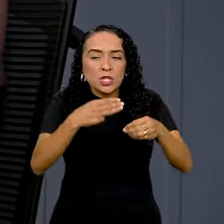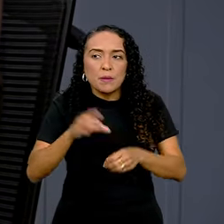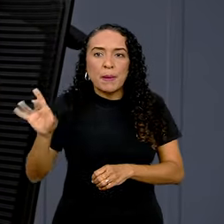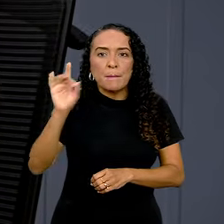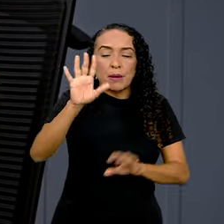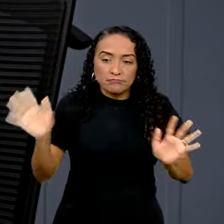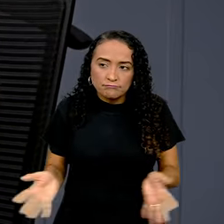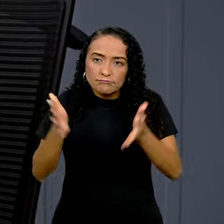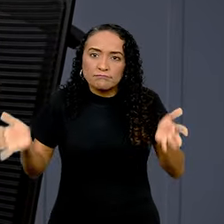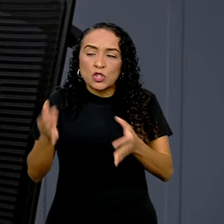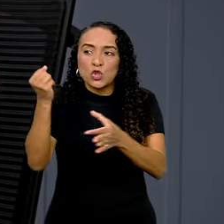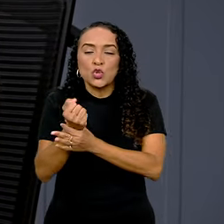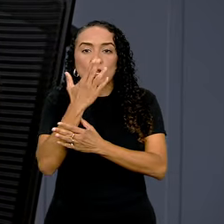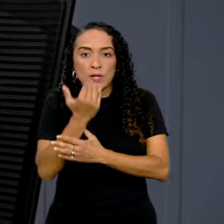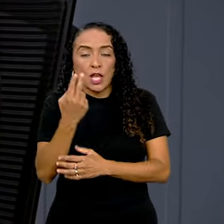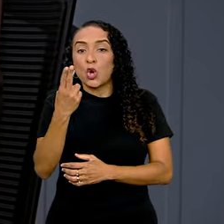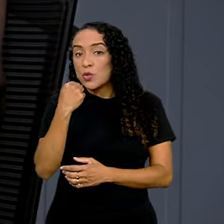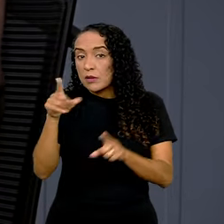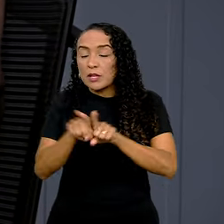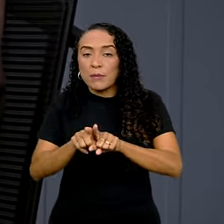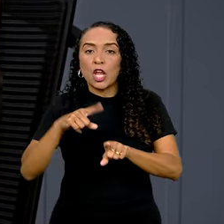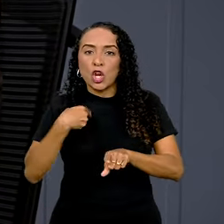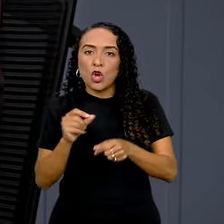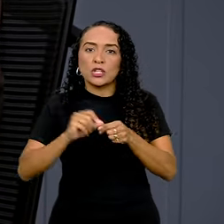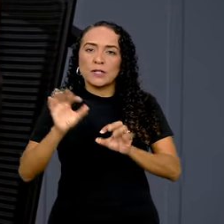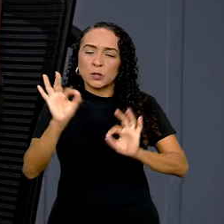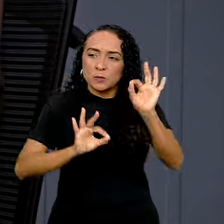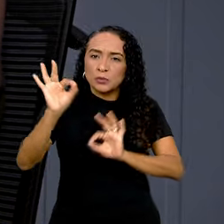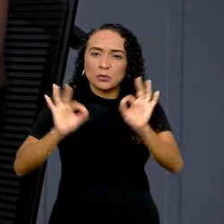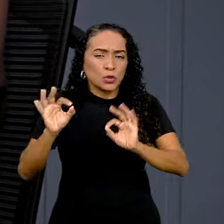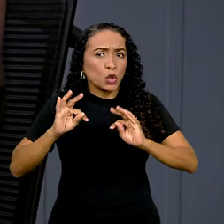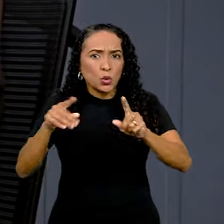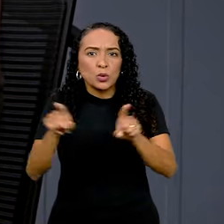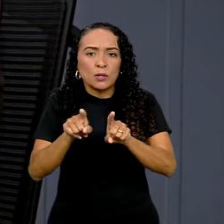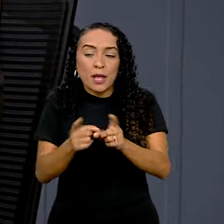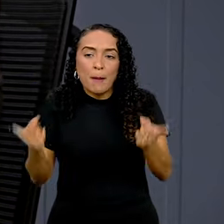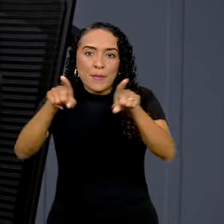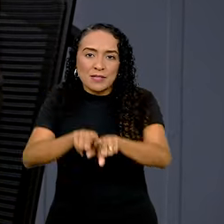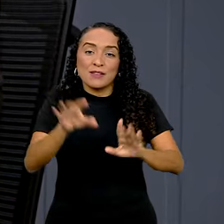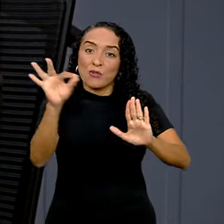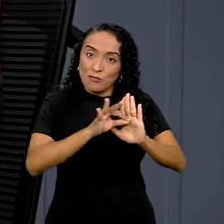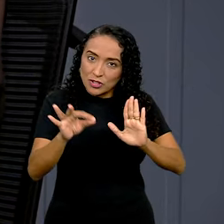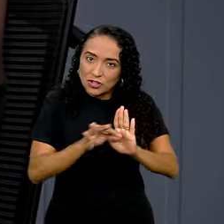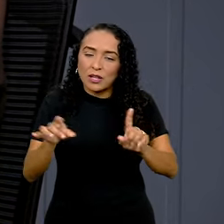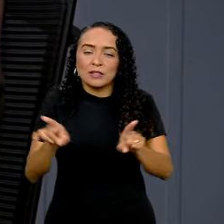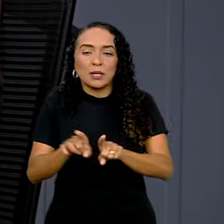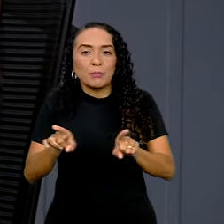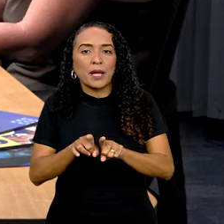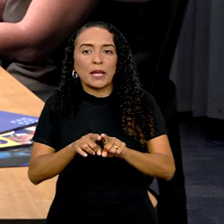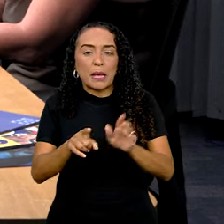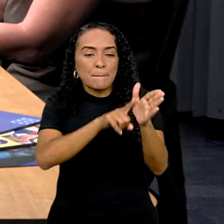municípios para promover segurança alimentar e nutricional e a gente tá fazendo esse mapeamento através também de uma parceria com o IBGE